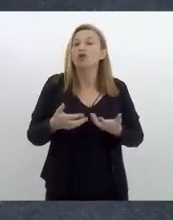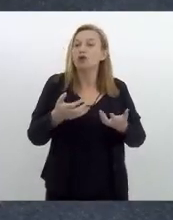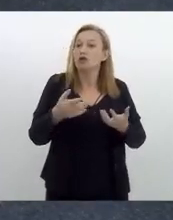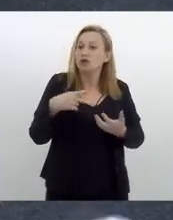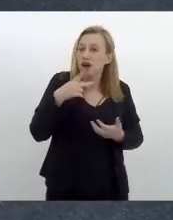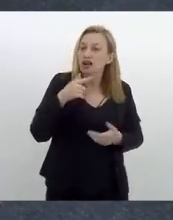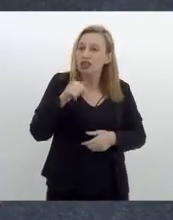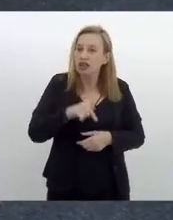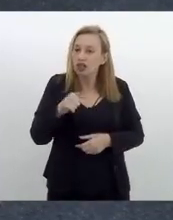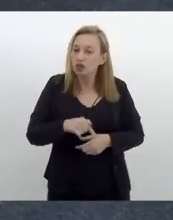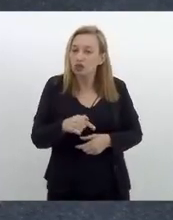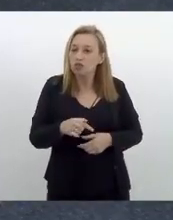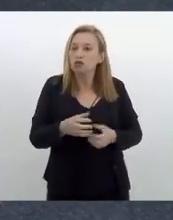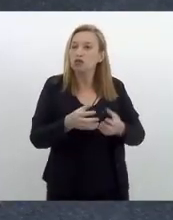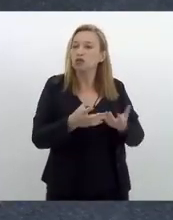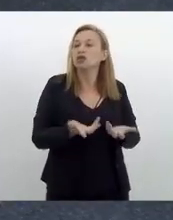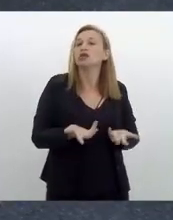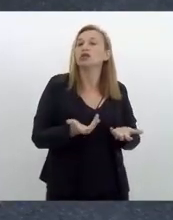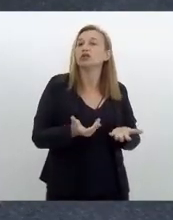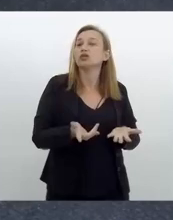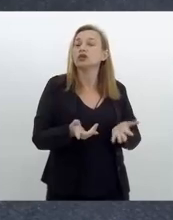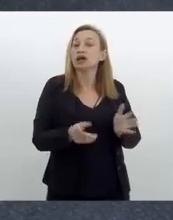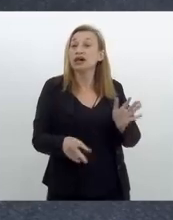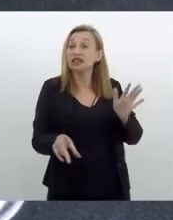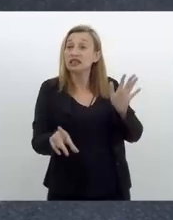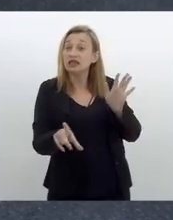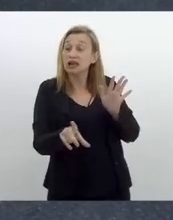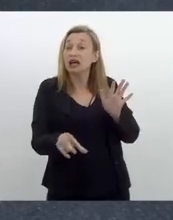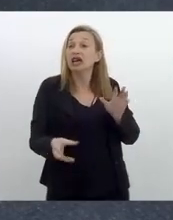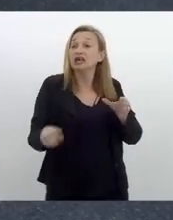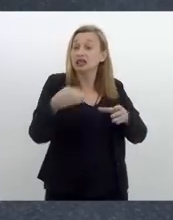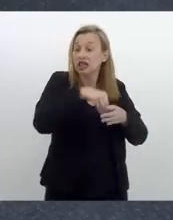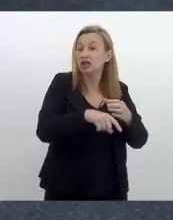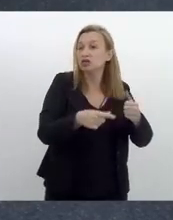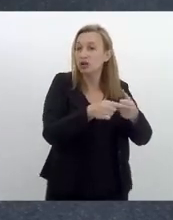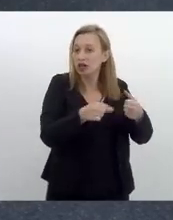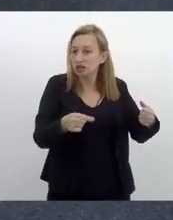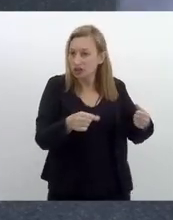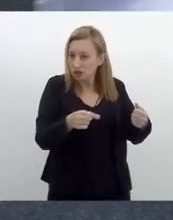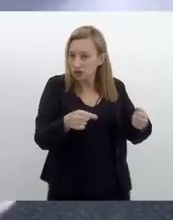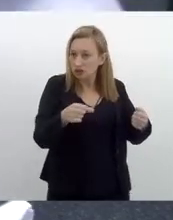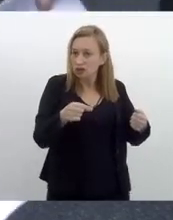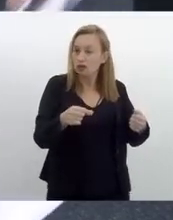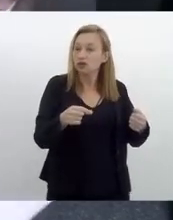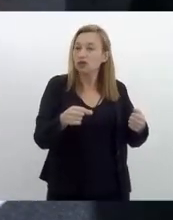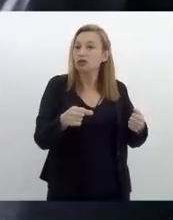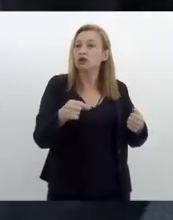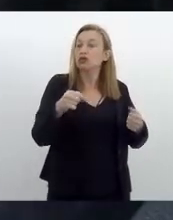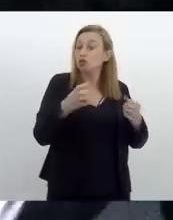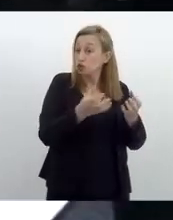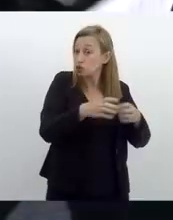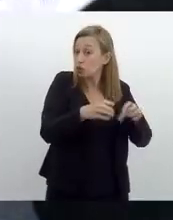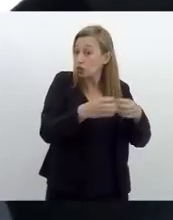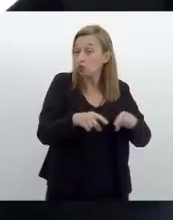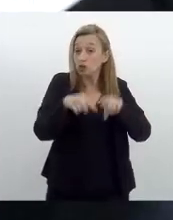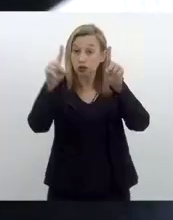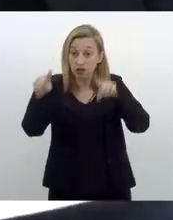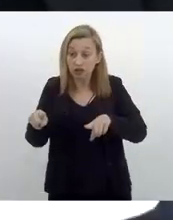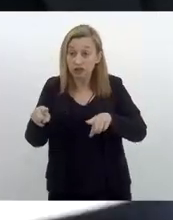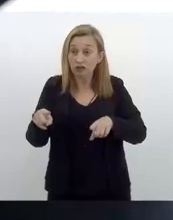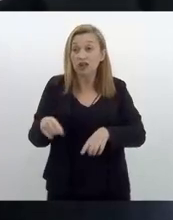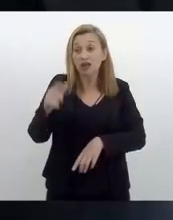fazendo aqui é que, do jeito que está nesse artigo, a homologação dos concursos, os servidores que são